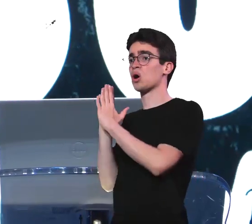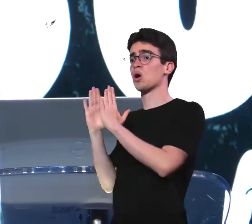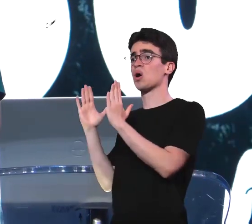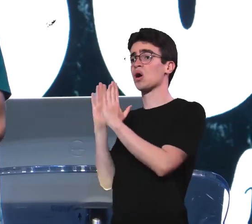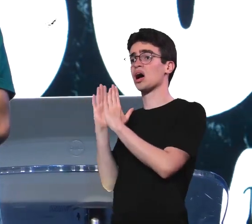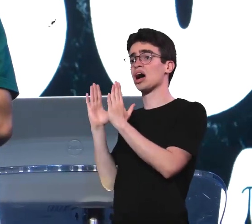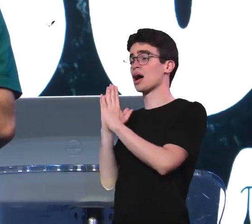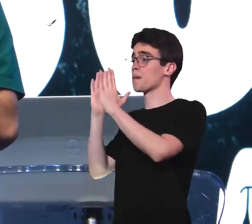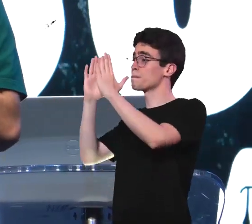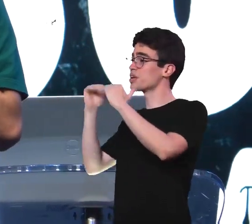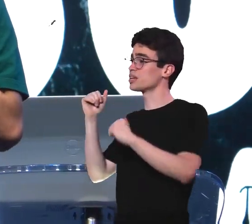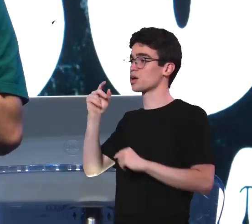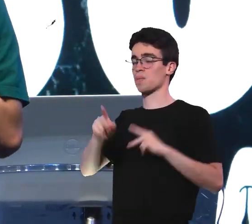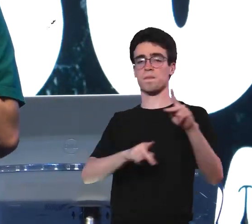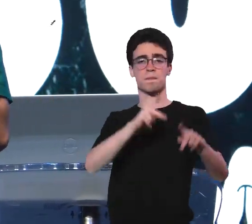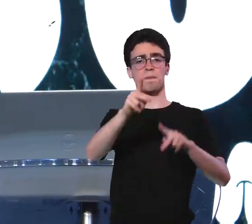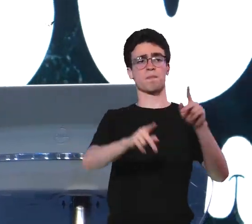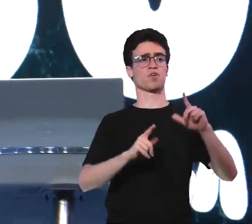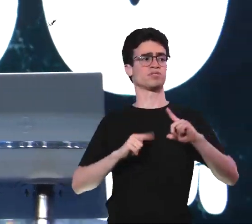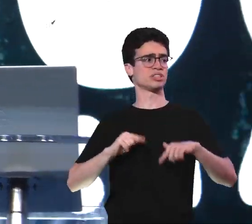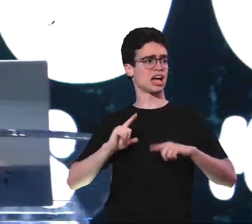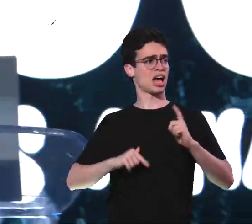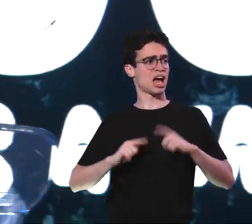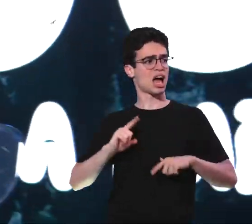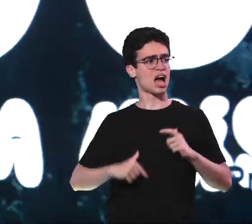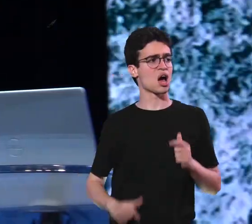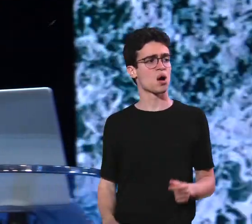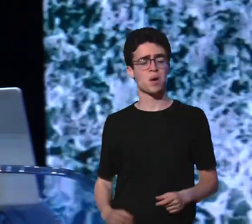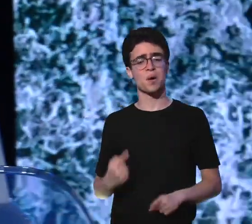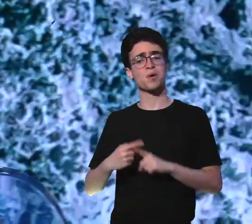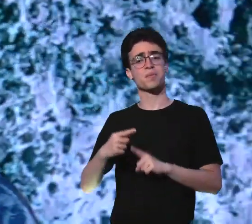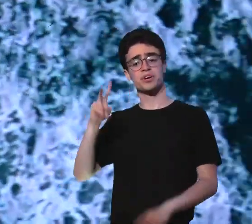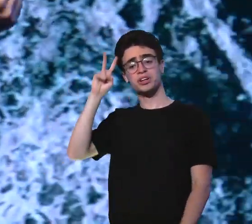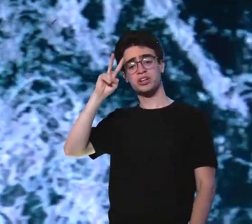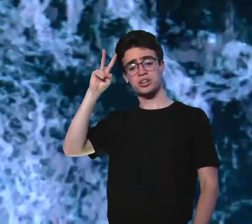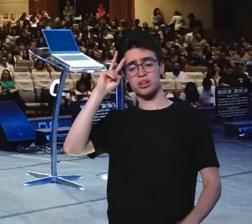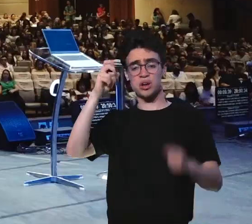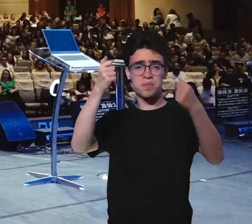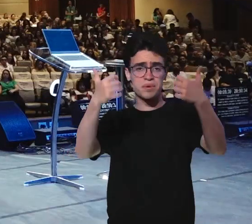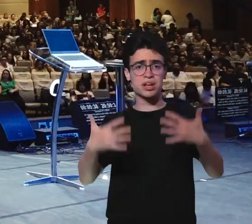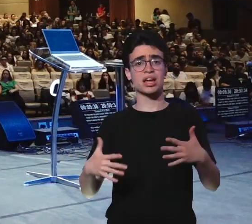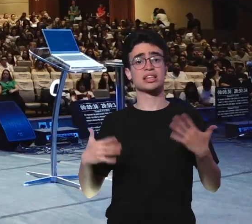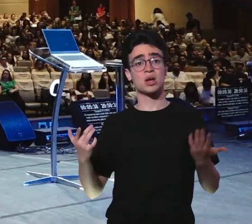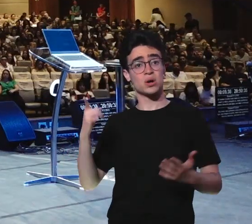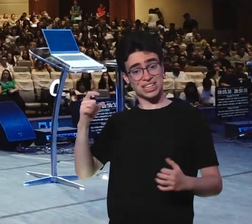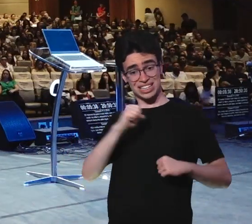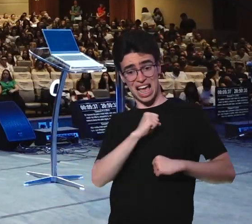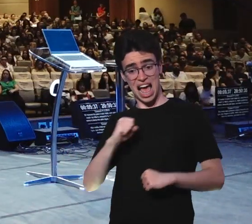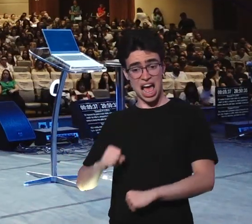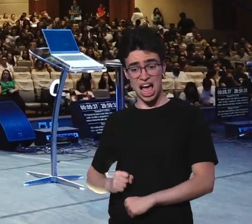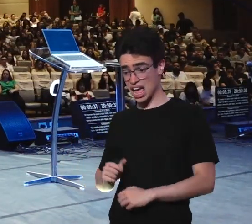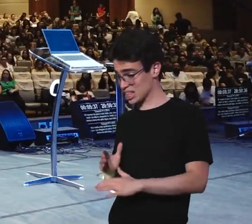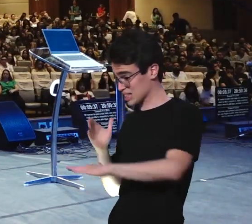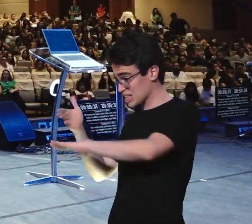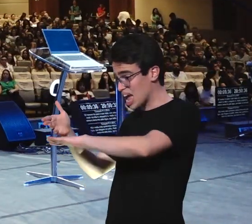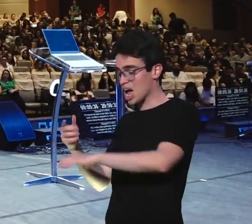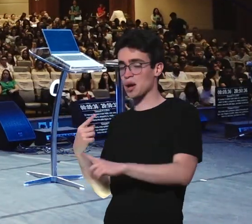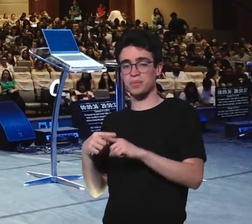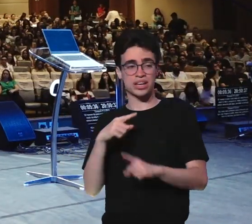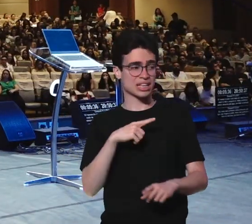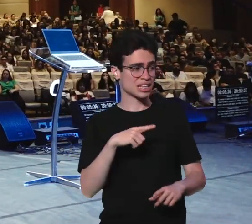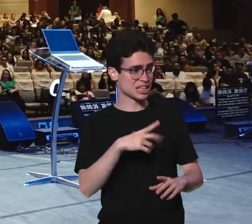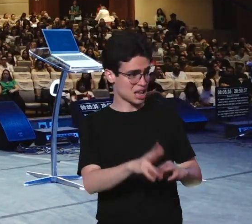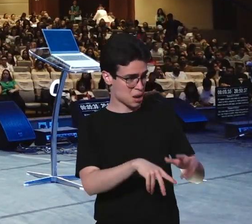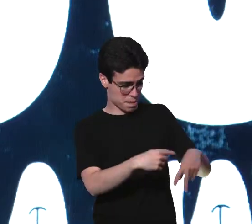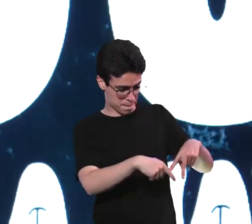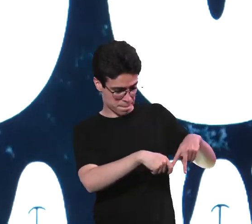Israel. Tanto que a história conta que quando o sumo sacerdote entrava lá, ele entrava com uma cordinha amarrada